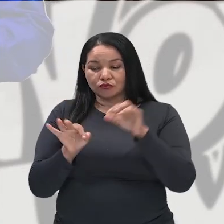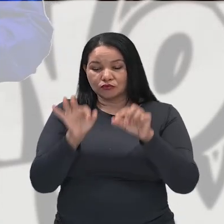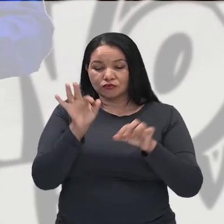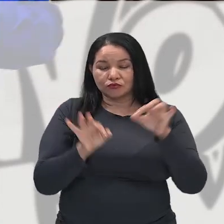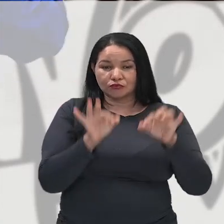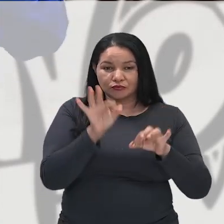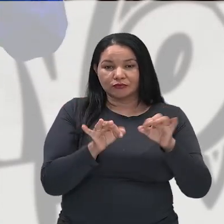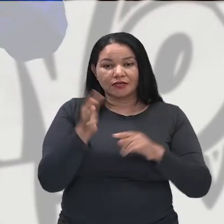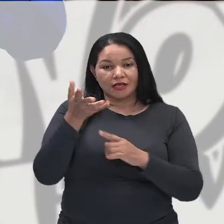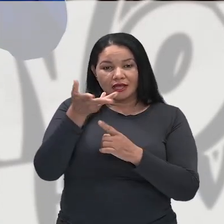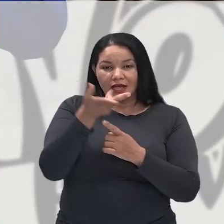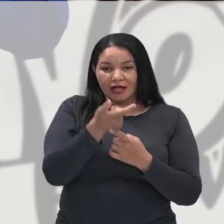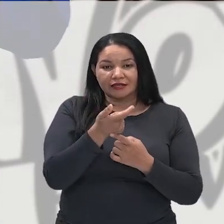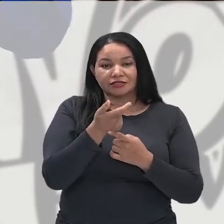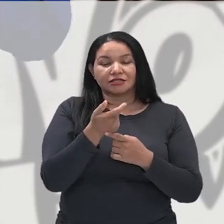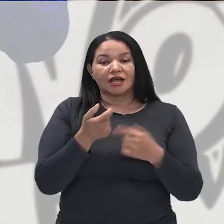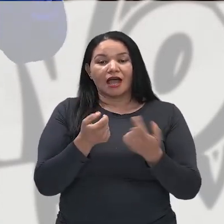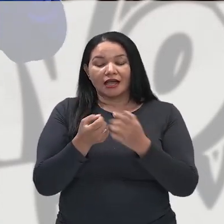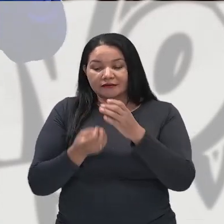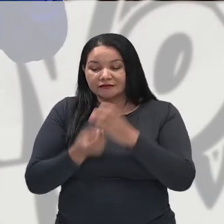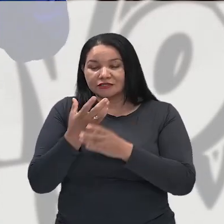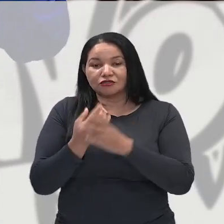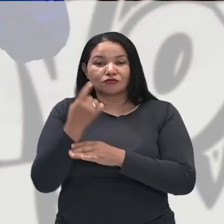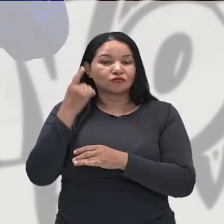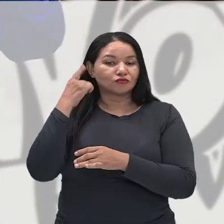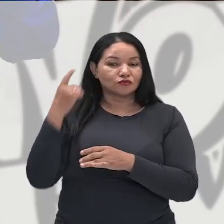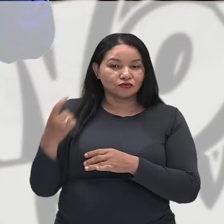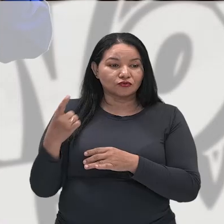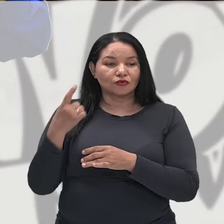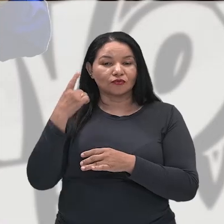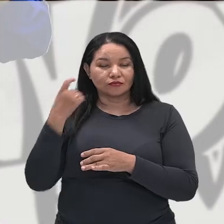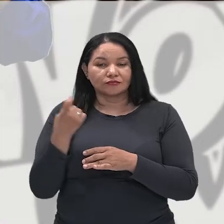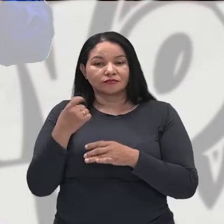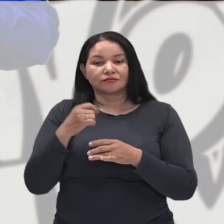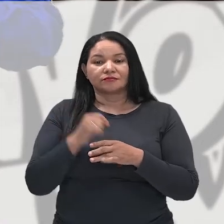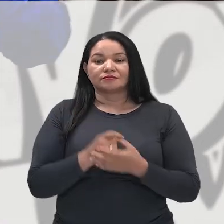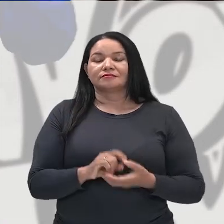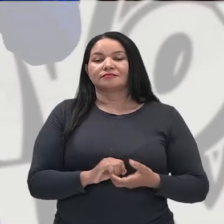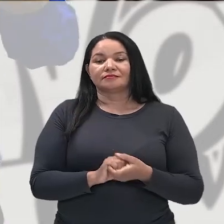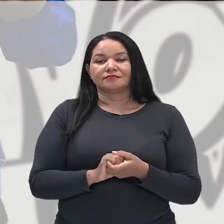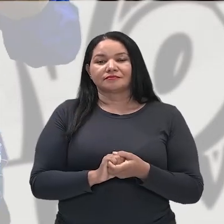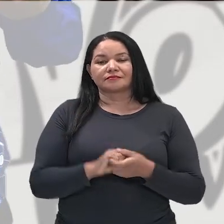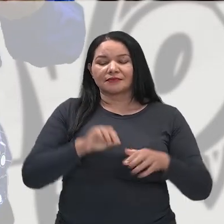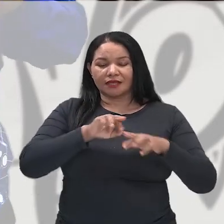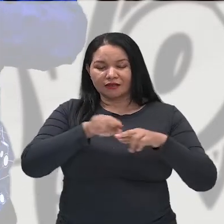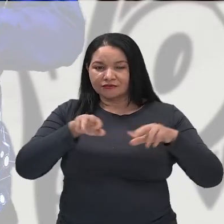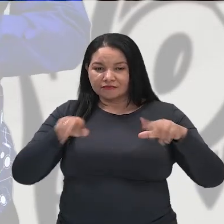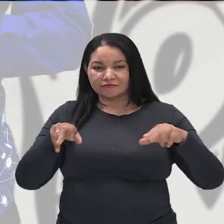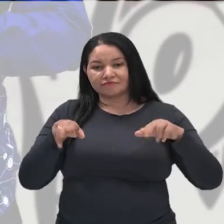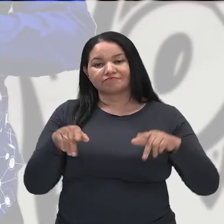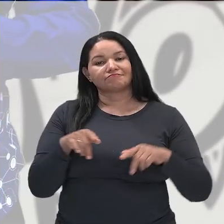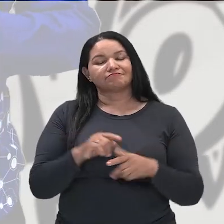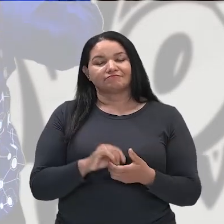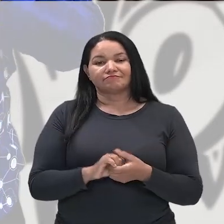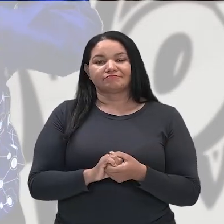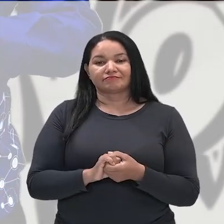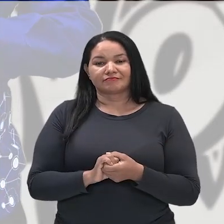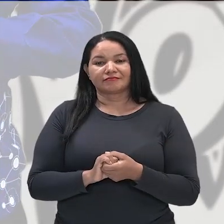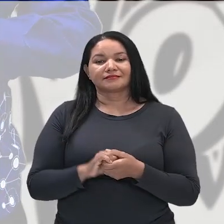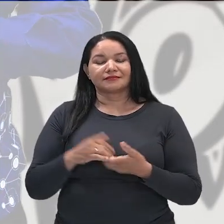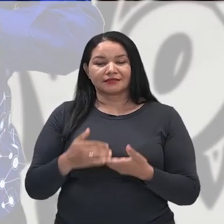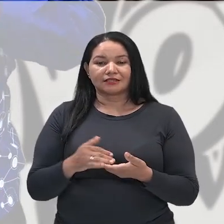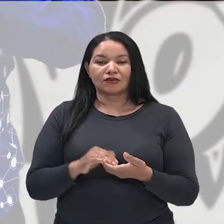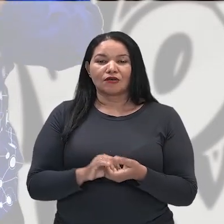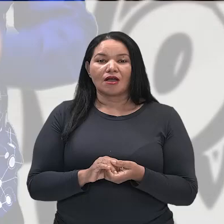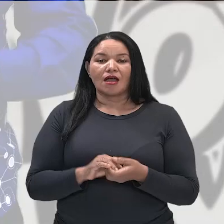arte colaborativa, produzia o seu som, o timbre, né, que era diferenciado. Então, dentro disso, nós vamos